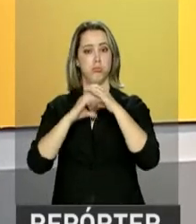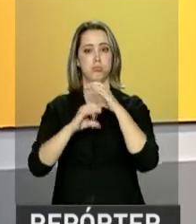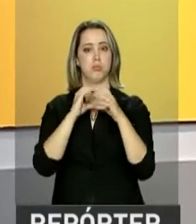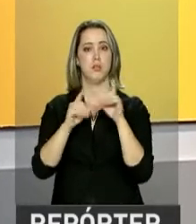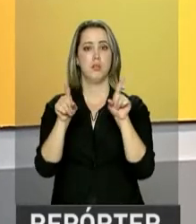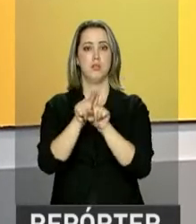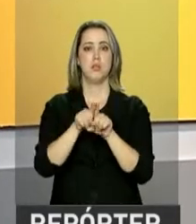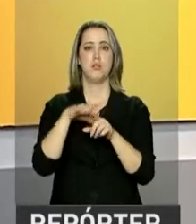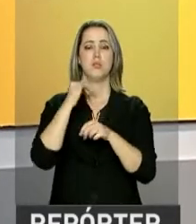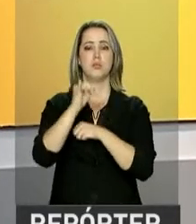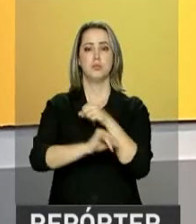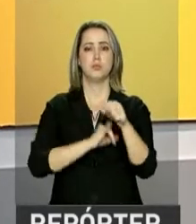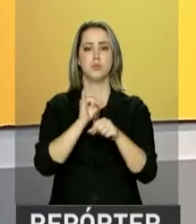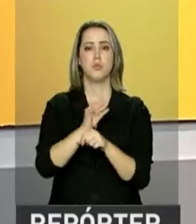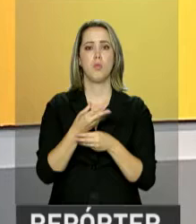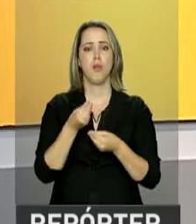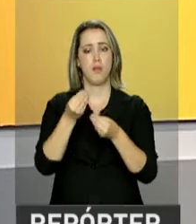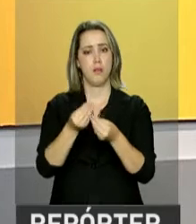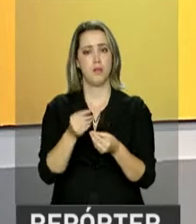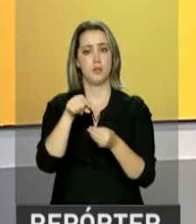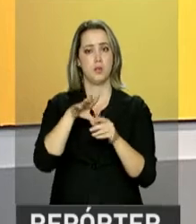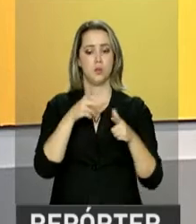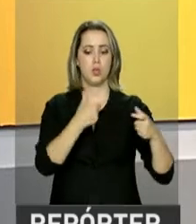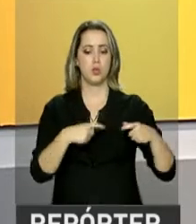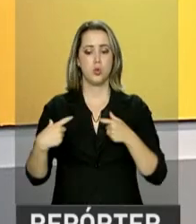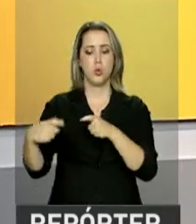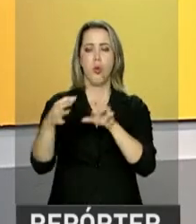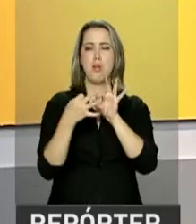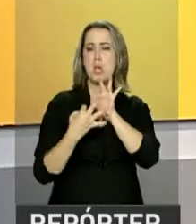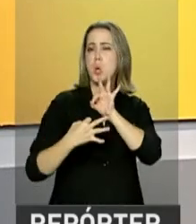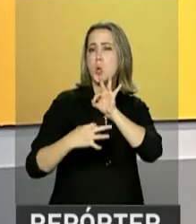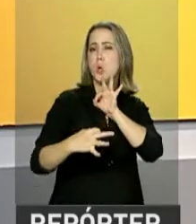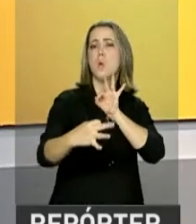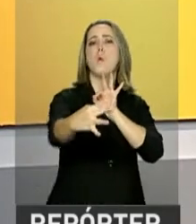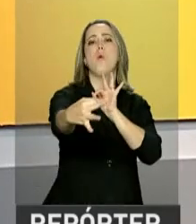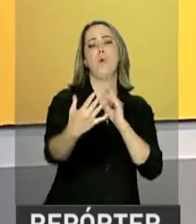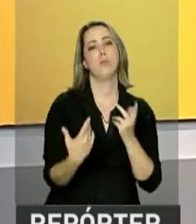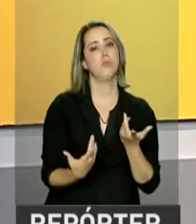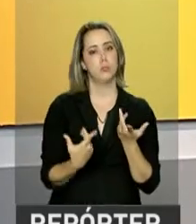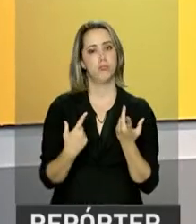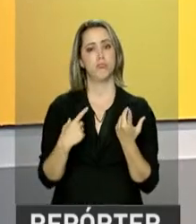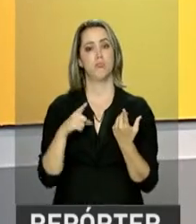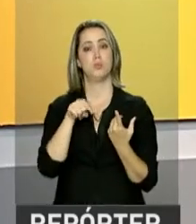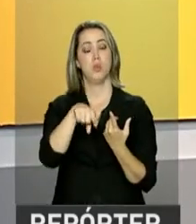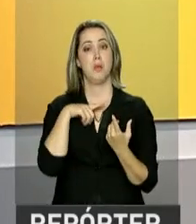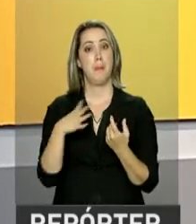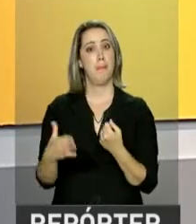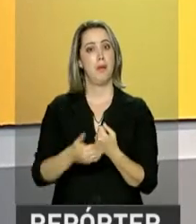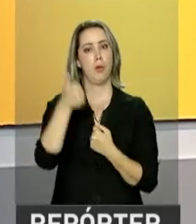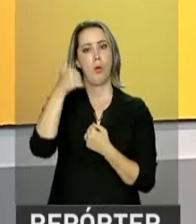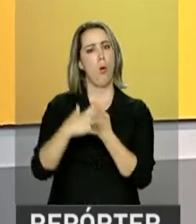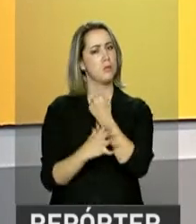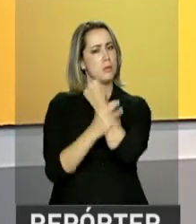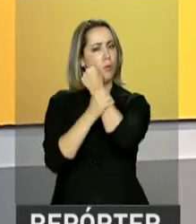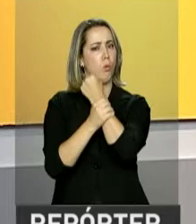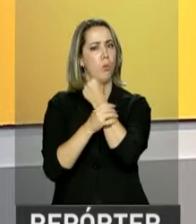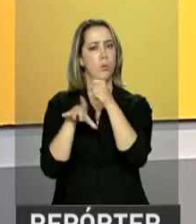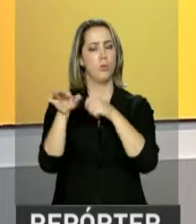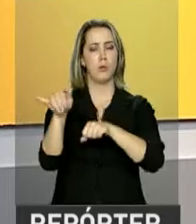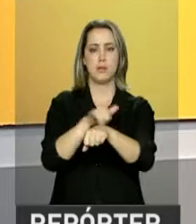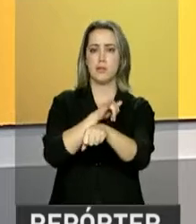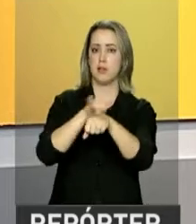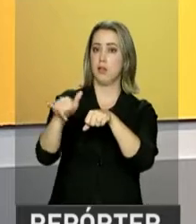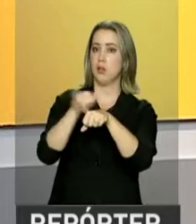equipamento vai levar a banda larga às regiões remotas do país e tornar mais segura a comunicação estratégica